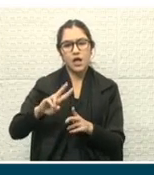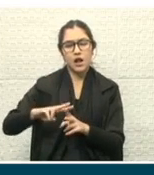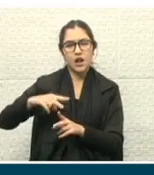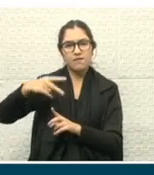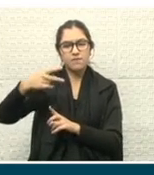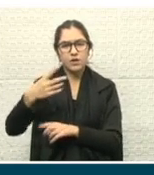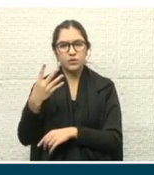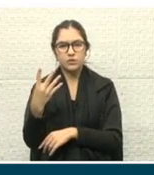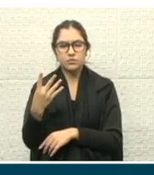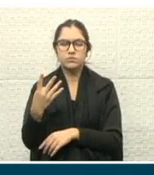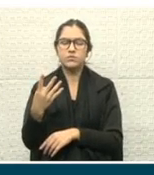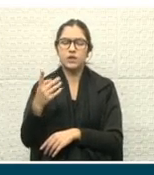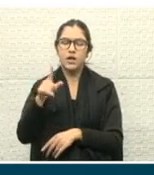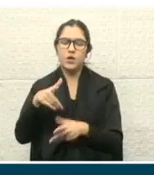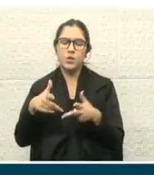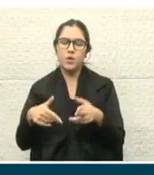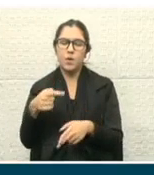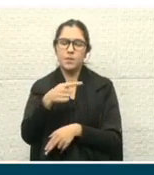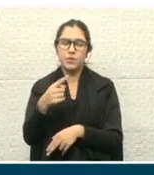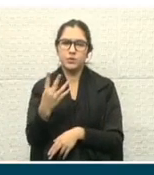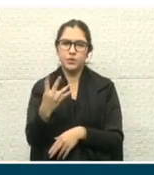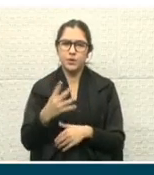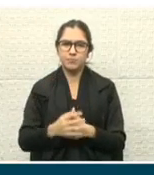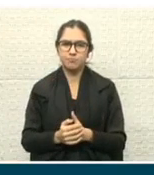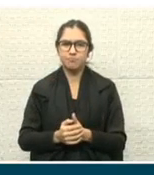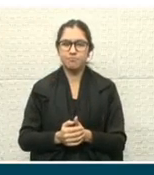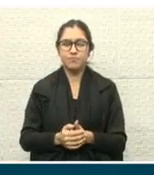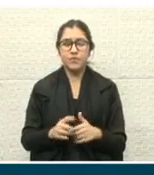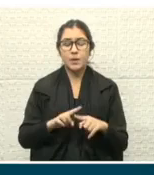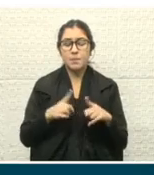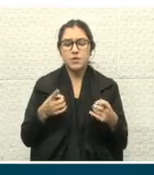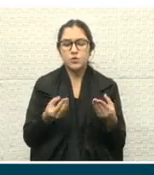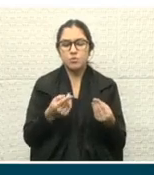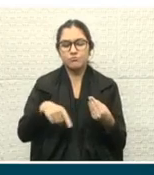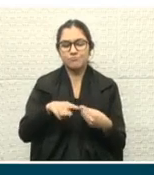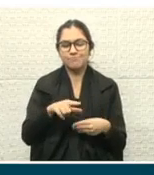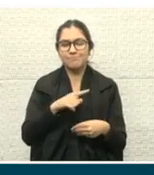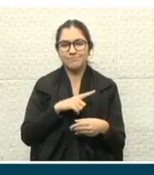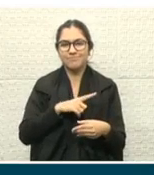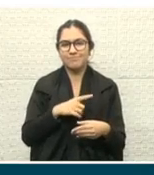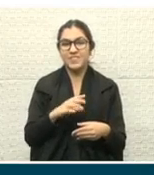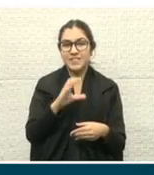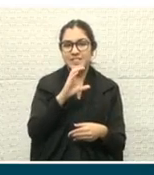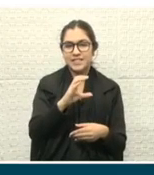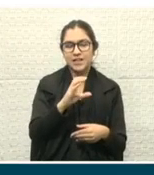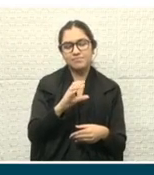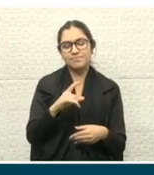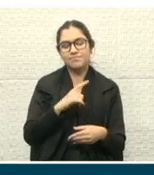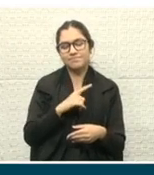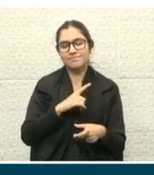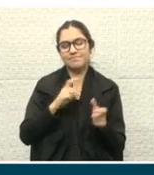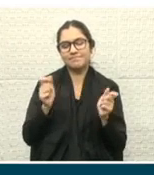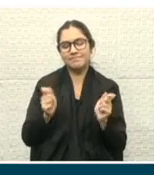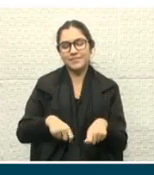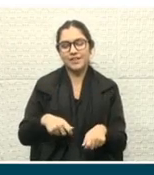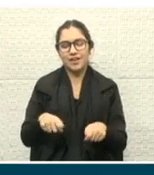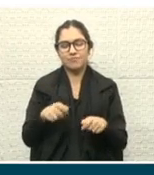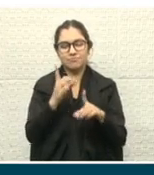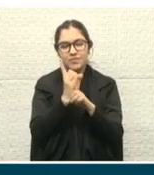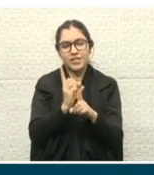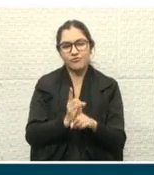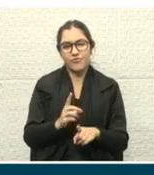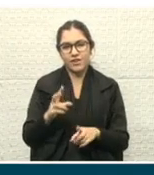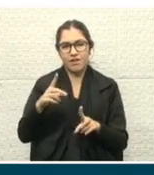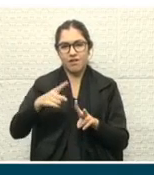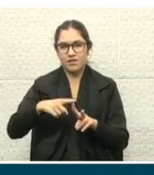ao quadrado, seja igual a menos 4. Mas como nós estamos em C, existe a possibilidade de identificar